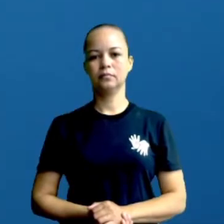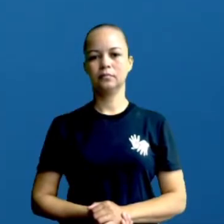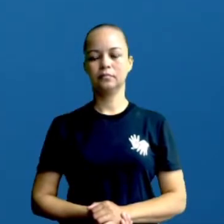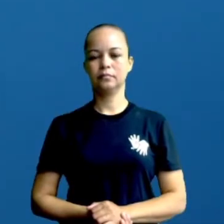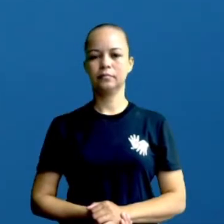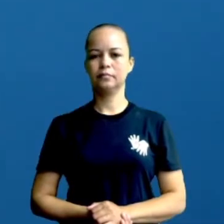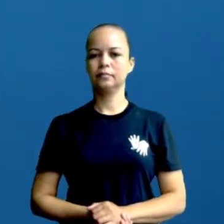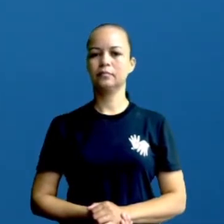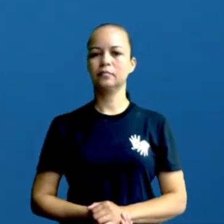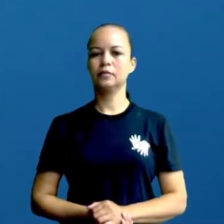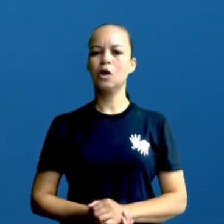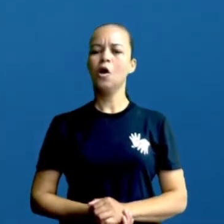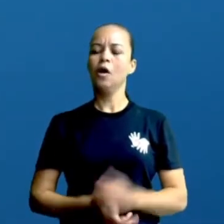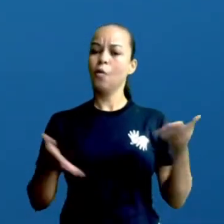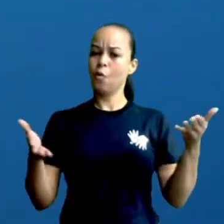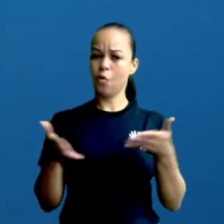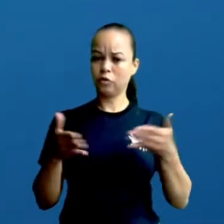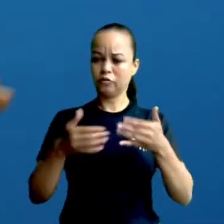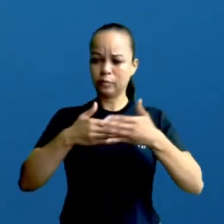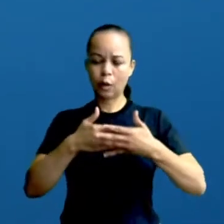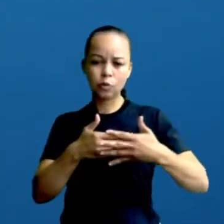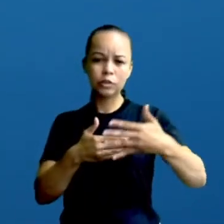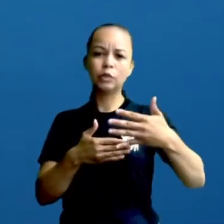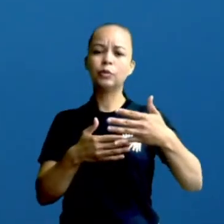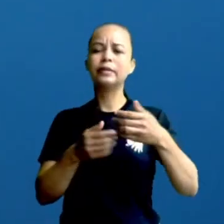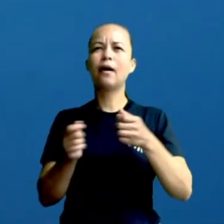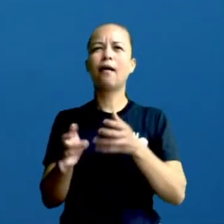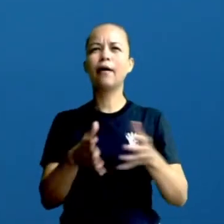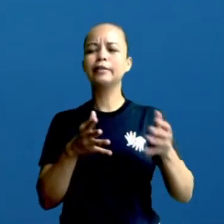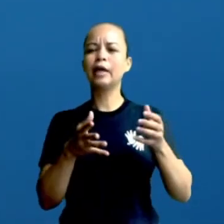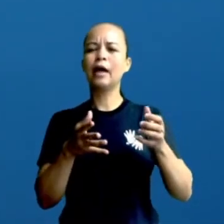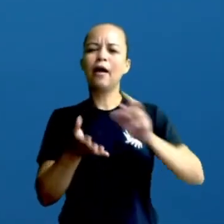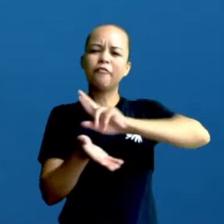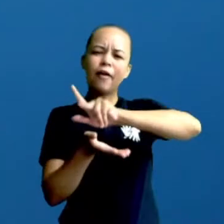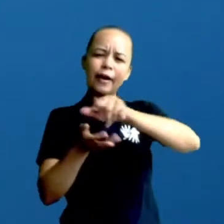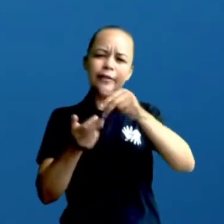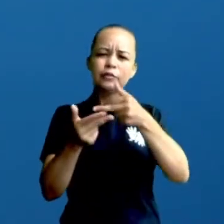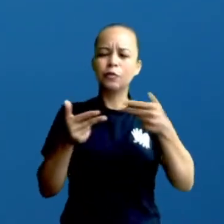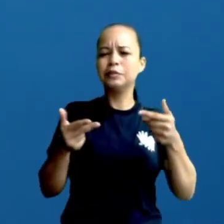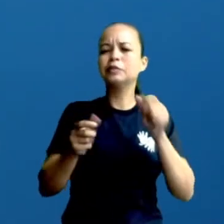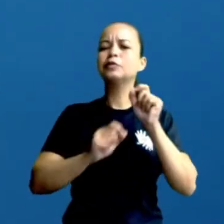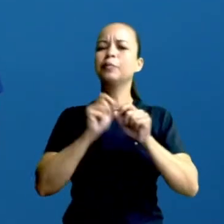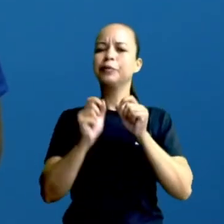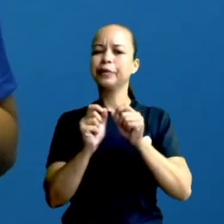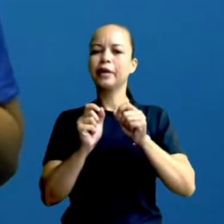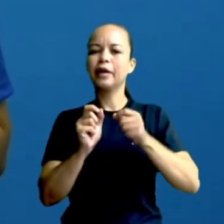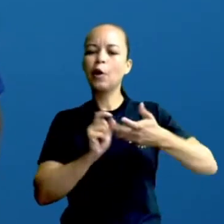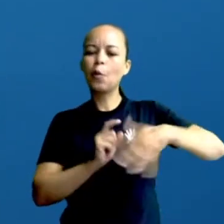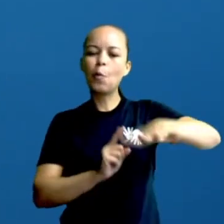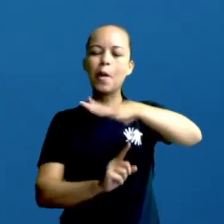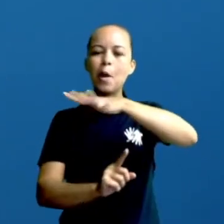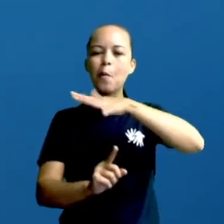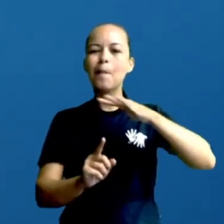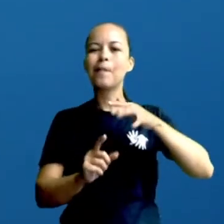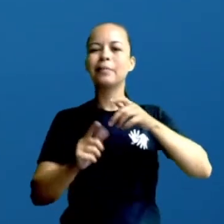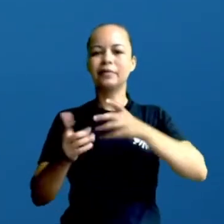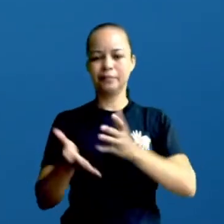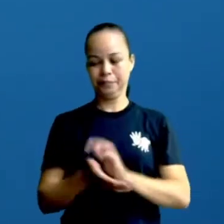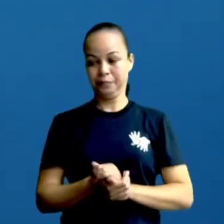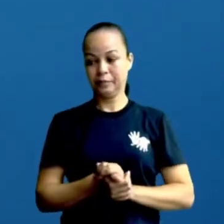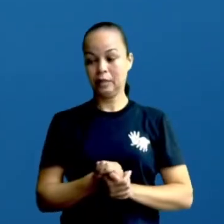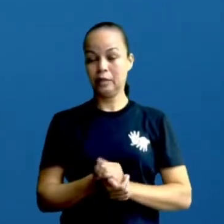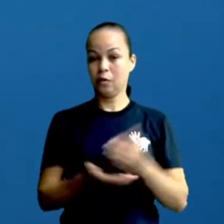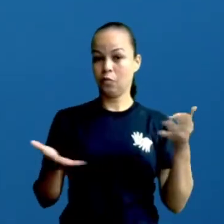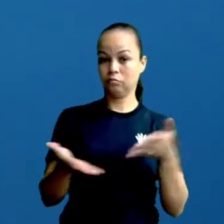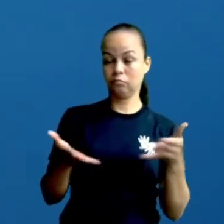Gente, hoje a gente vai dar continuidade a uma série de aulas que a gente vem tendo aí sobre o meio ambiente. E hoje a gente vai falar uma coisa que